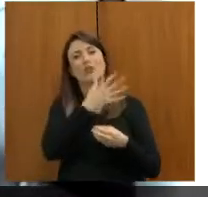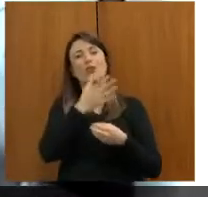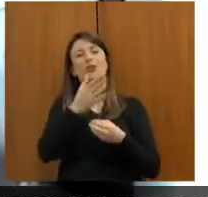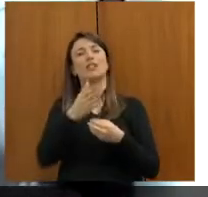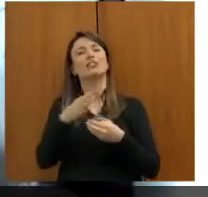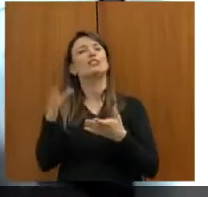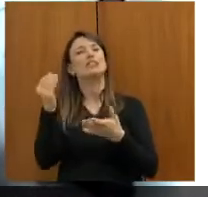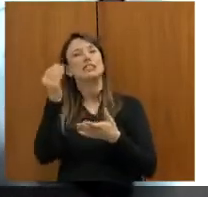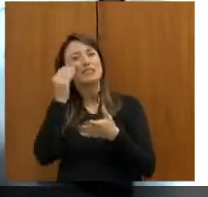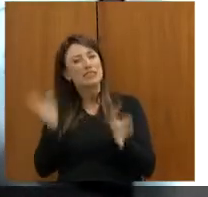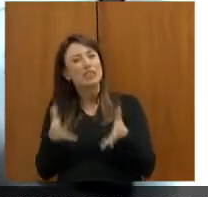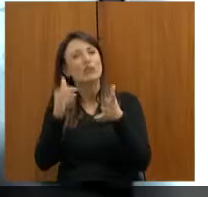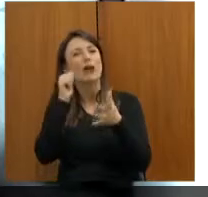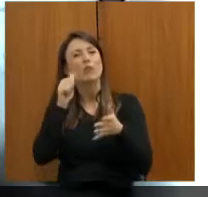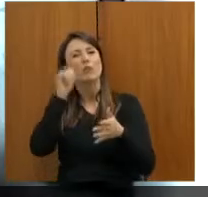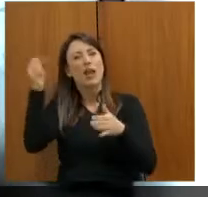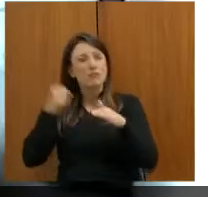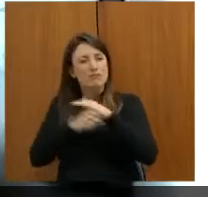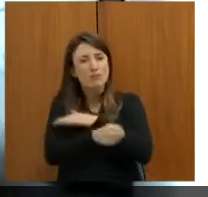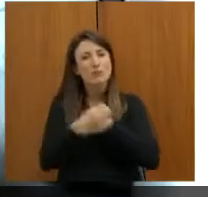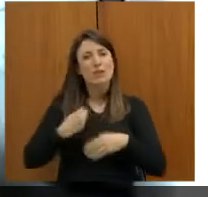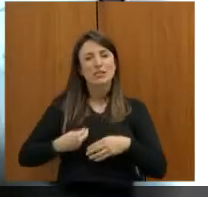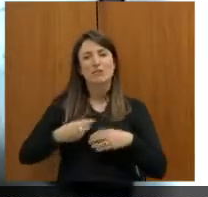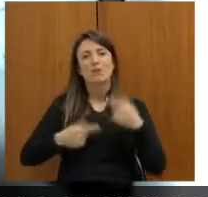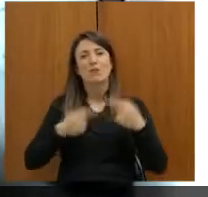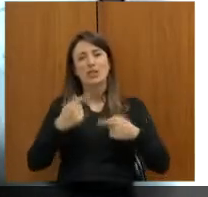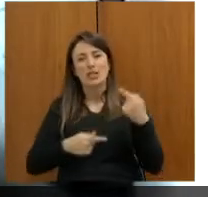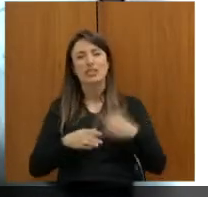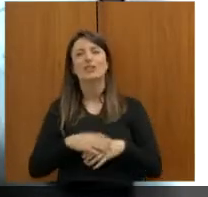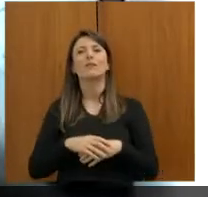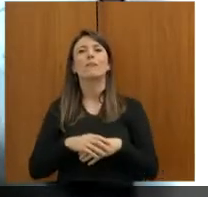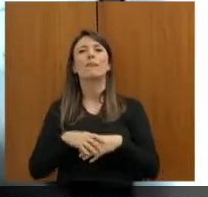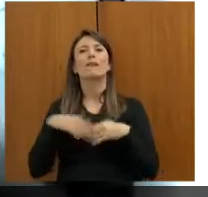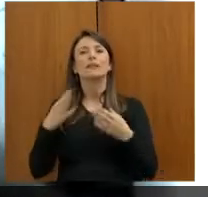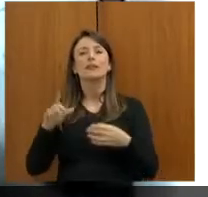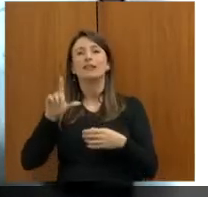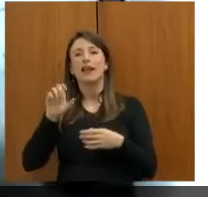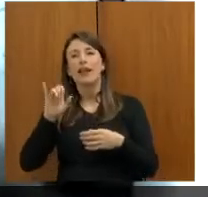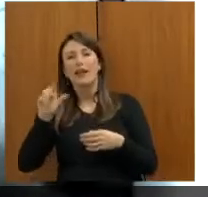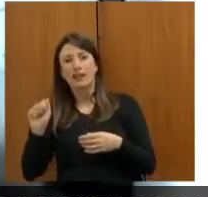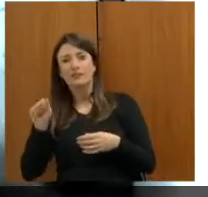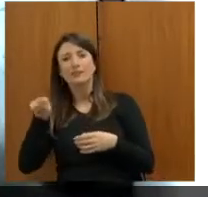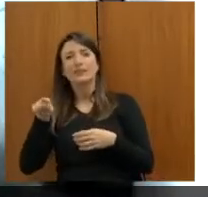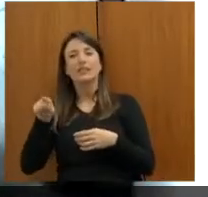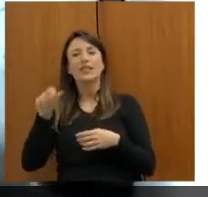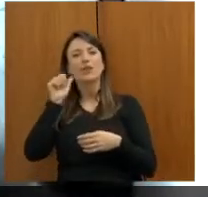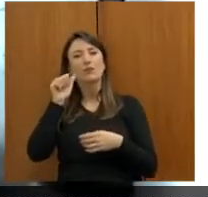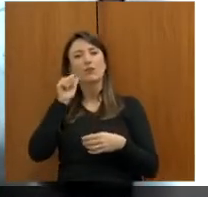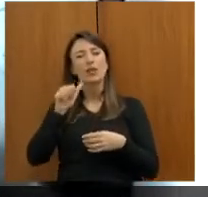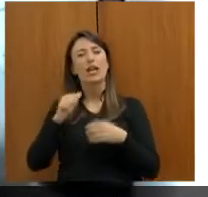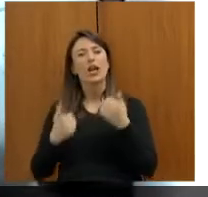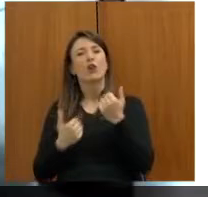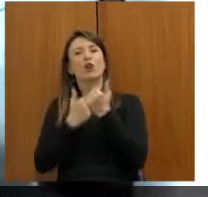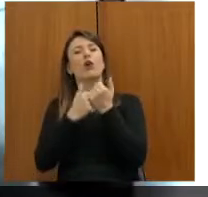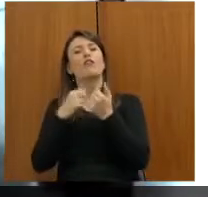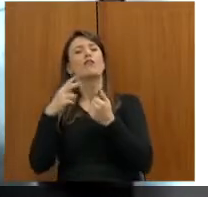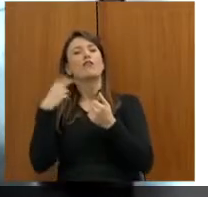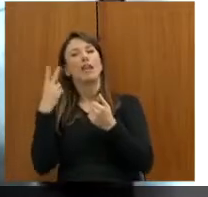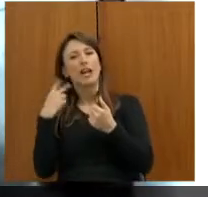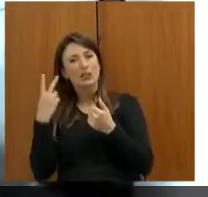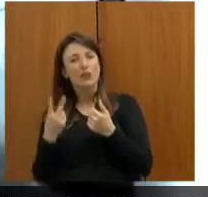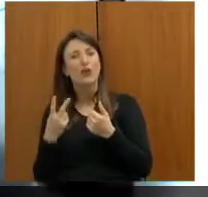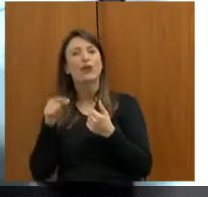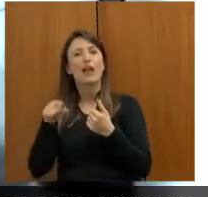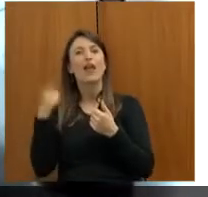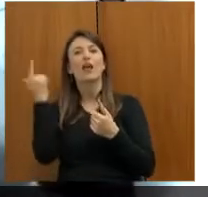professora Marlise ela falou de Laina Laine é uma mulher ou vereadora Eleita em Salvador por um mandato coletivo de mulheres